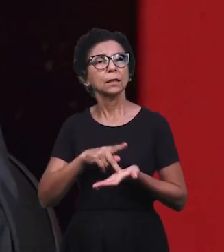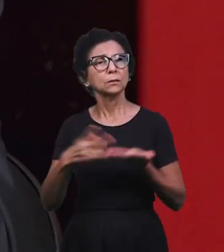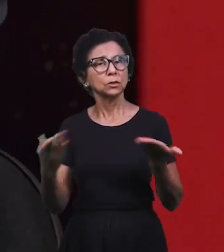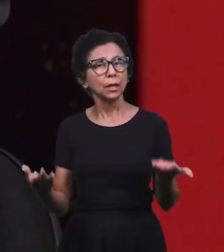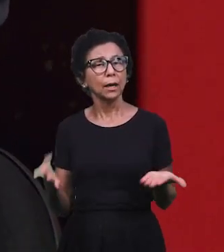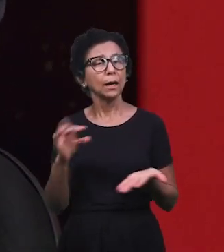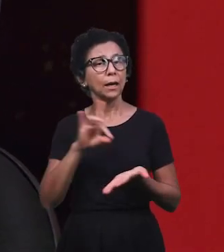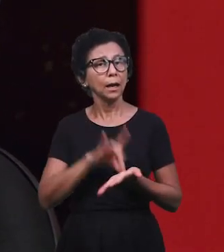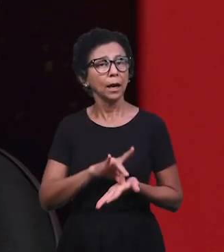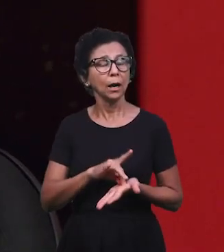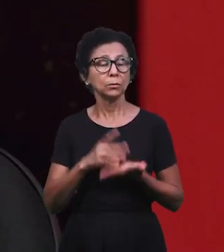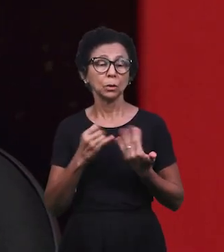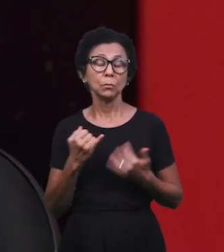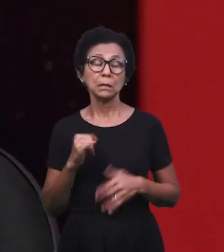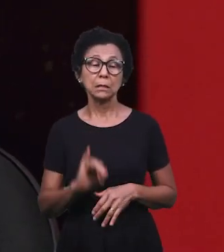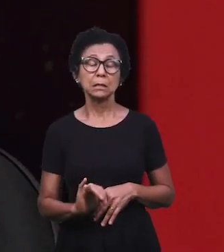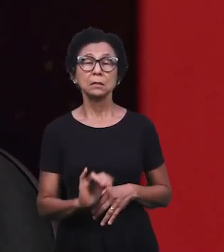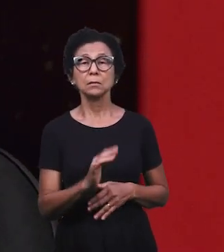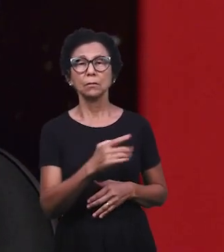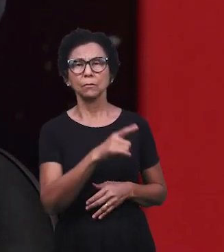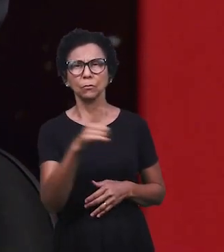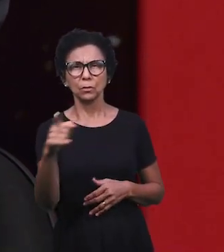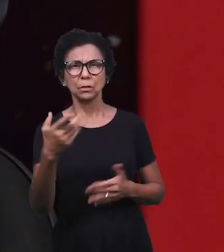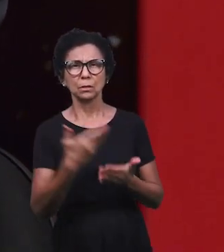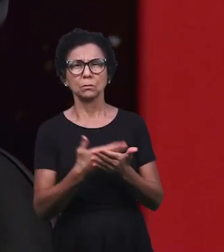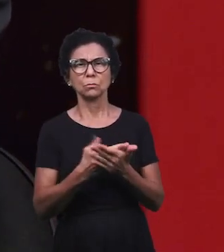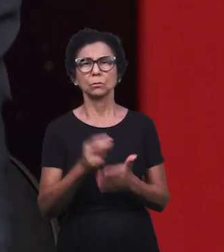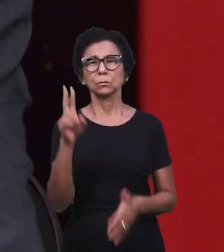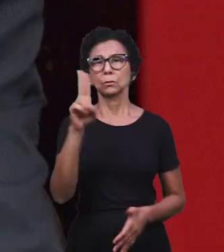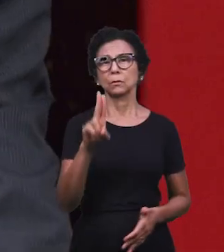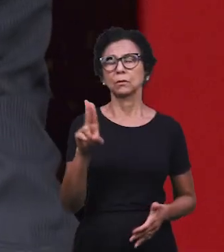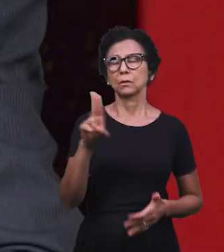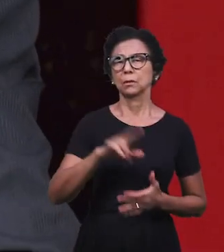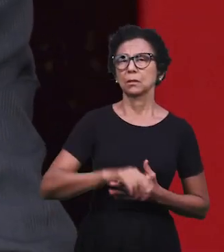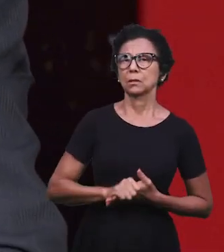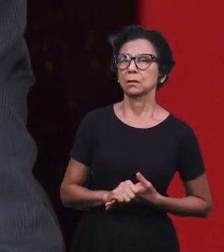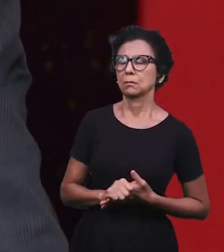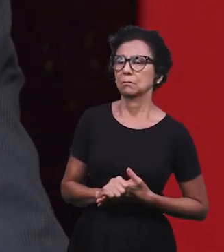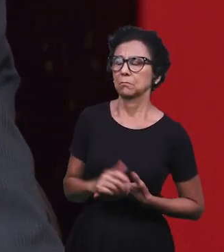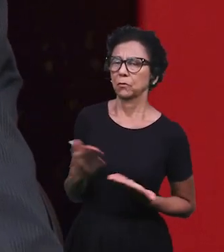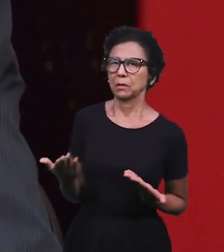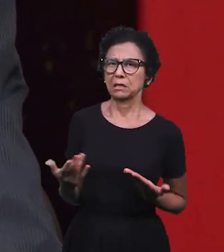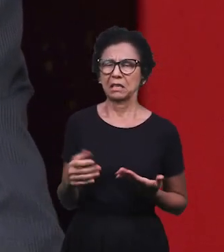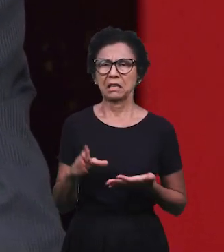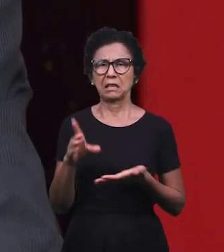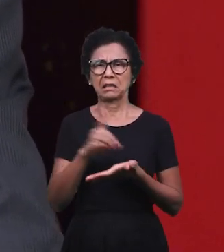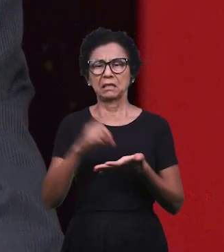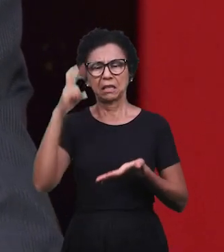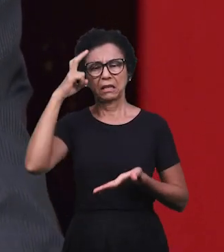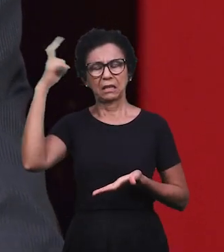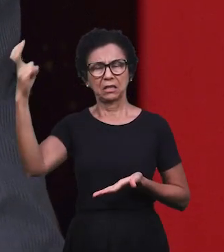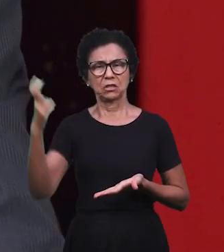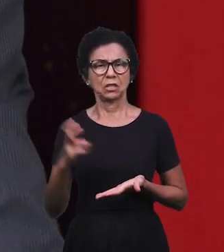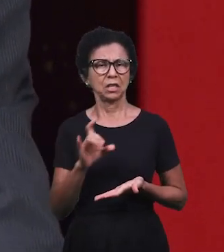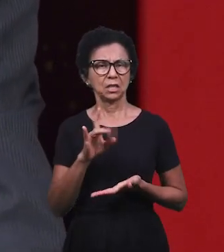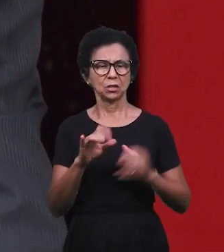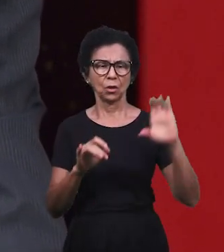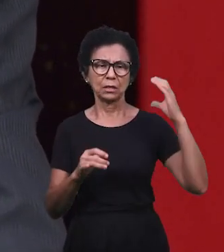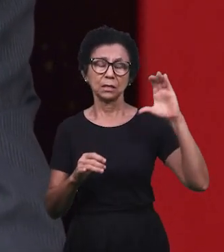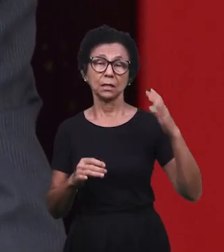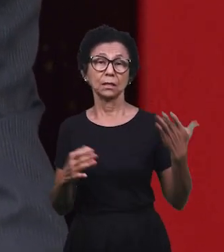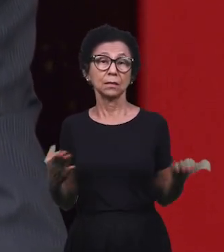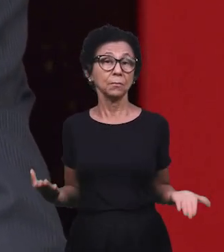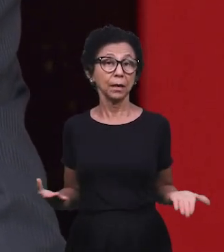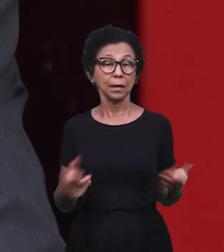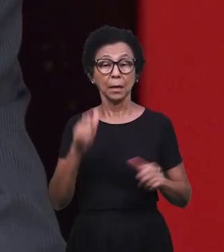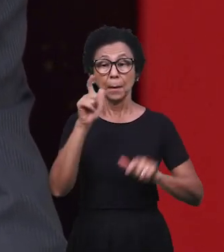quando alguém falar que design inteligente é uma pseudociência. Será que pessoas que recebem um prêmio Nobel por estudar,